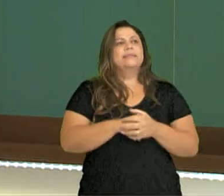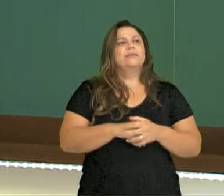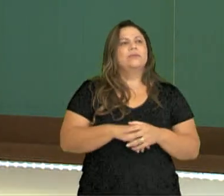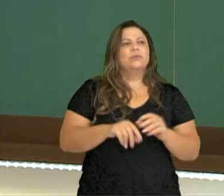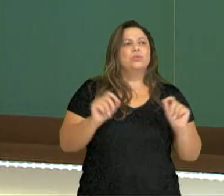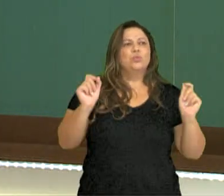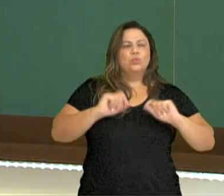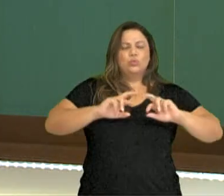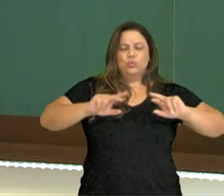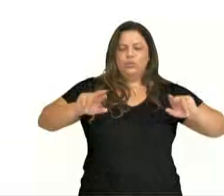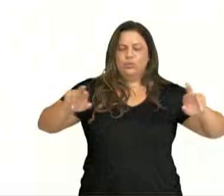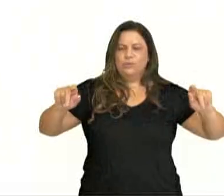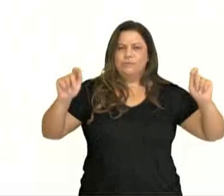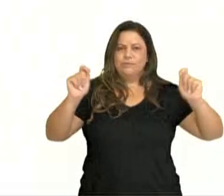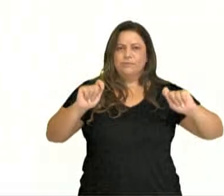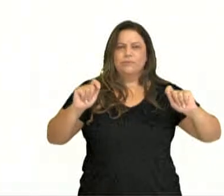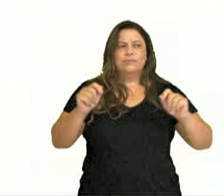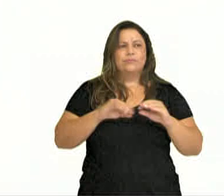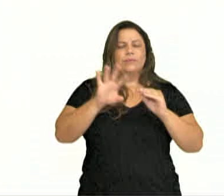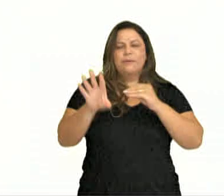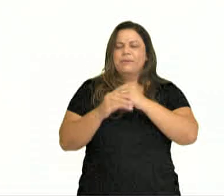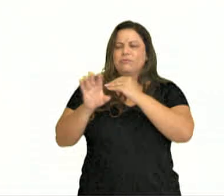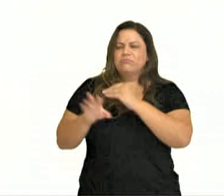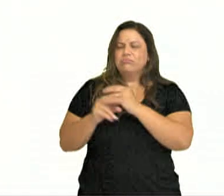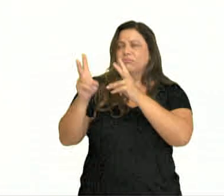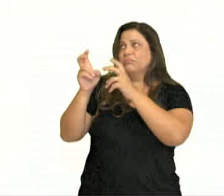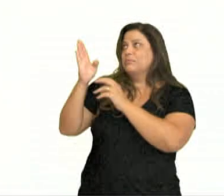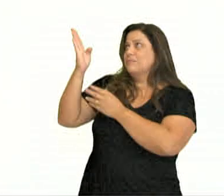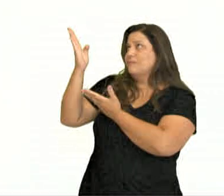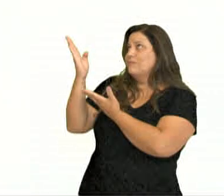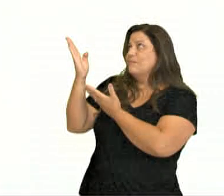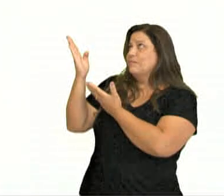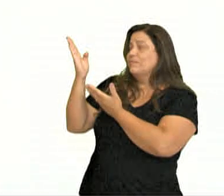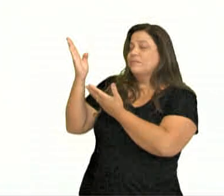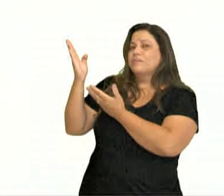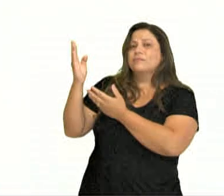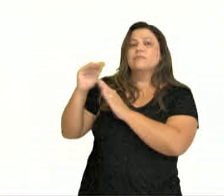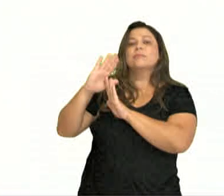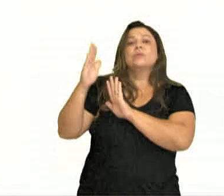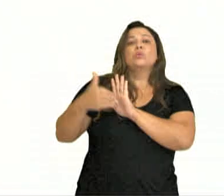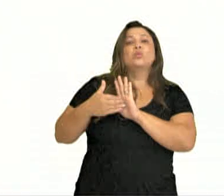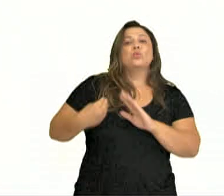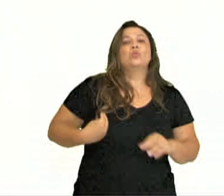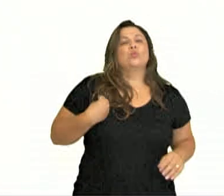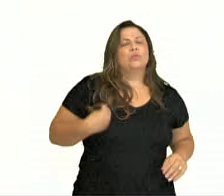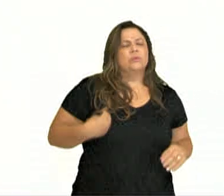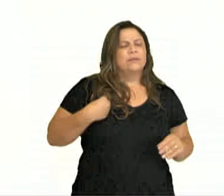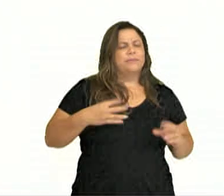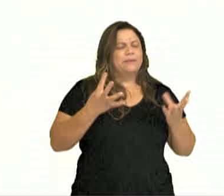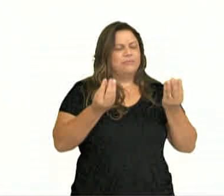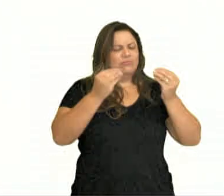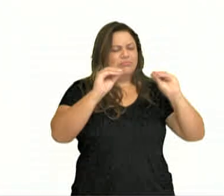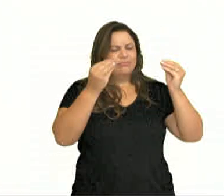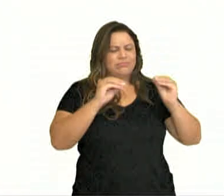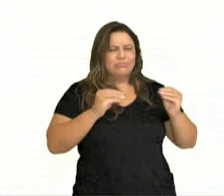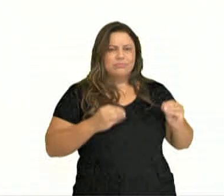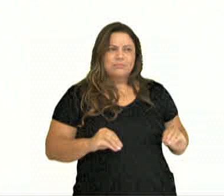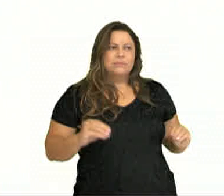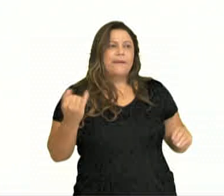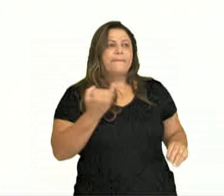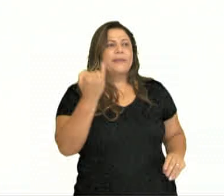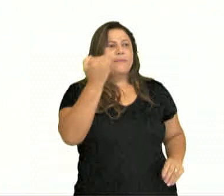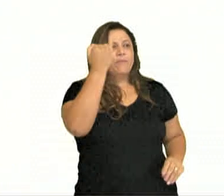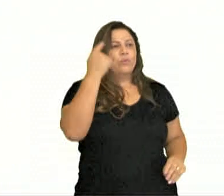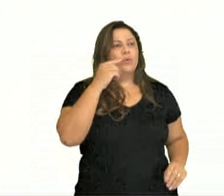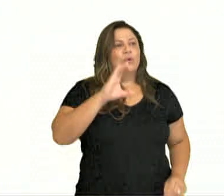onde foram incluídos os mixomicetos, né, e estão presentes também as amebas. Nós temos aqui um importante, bem